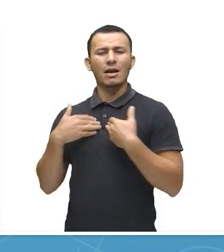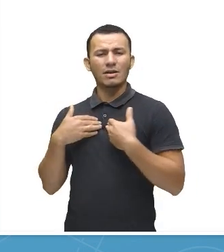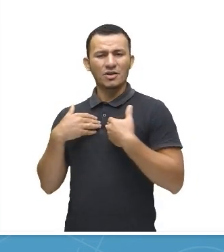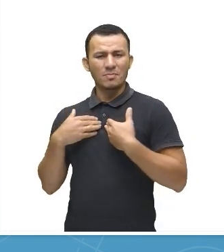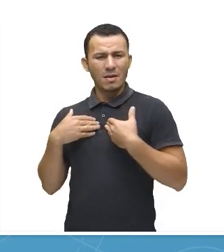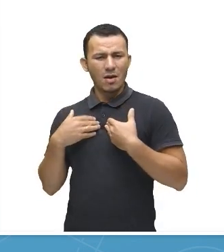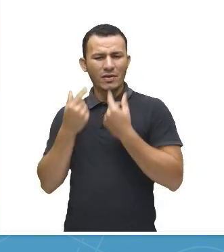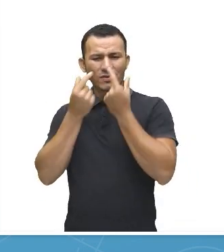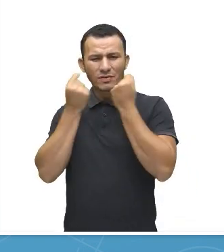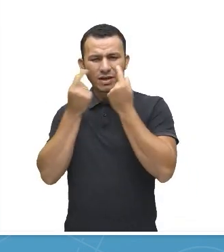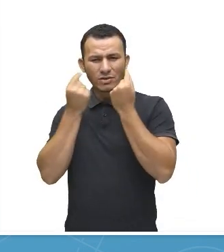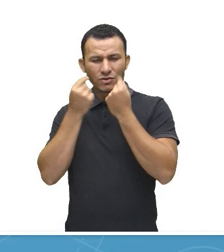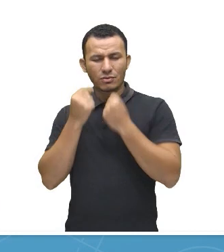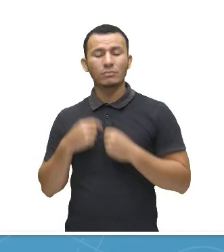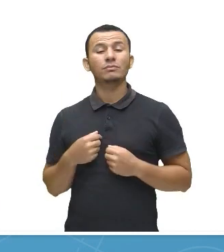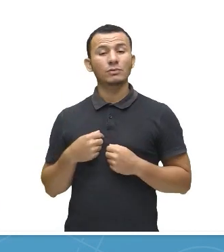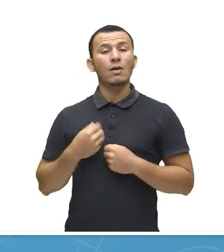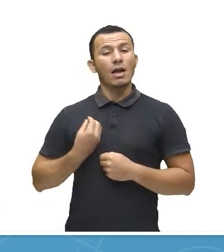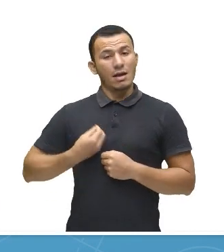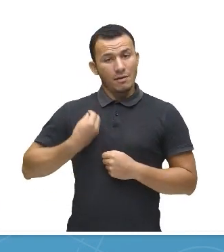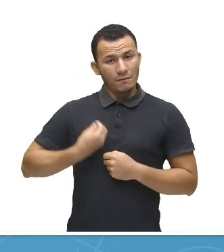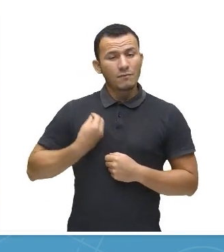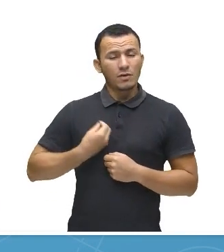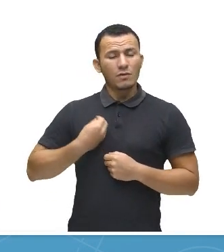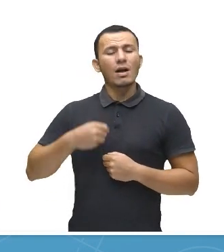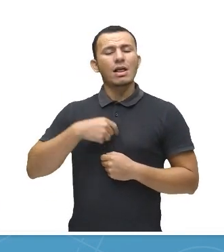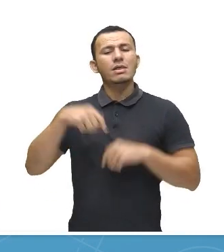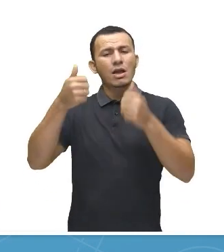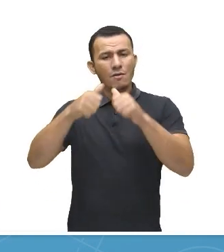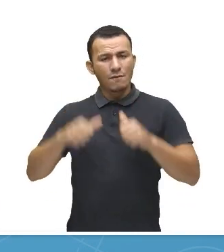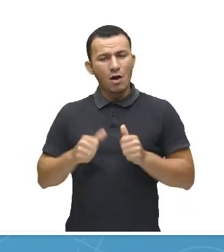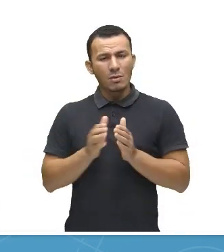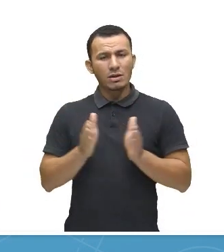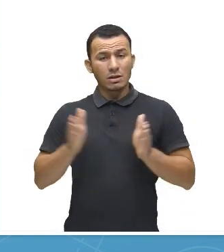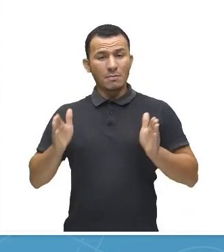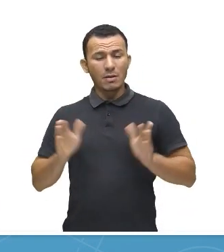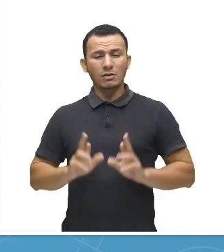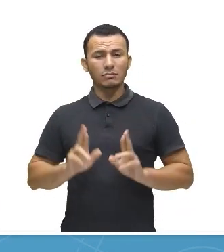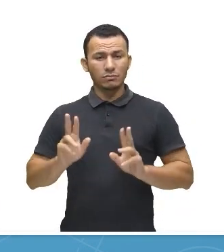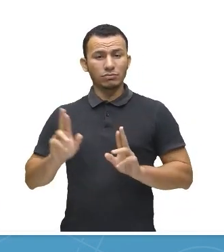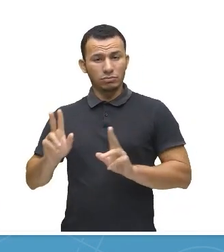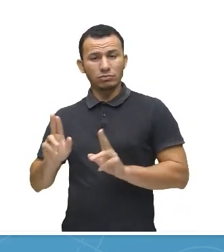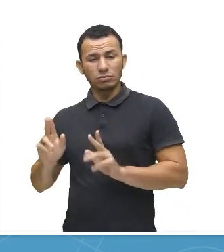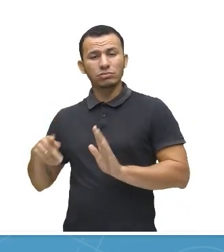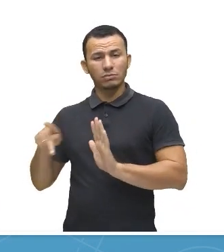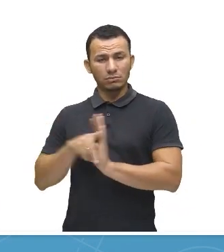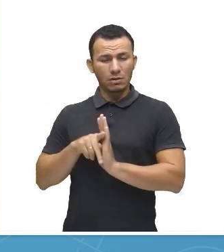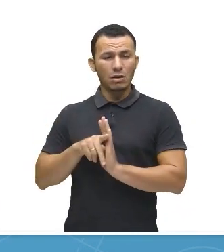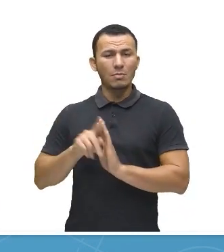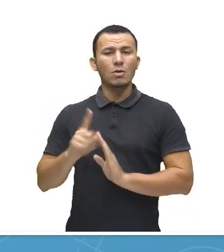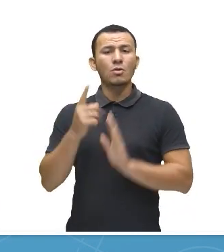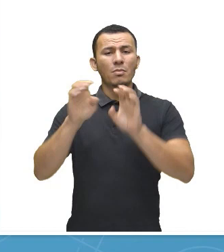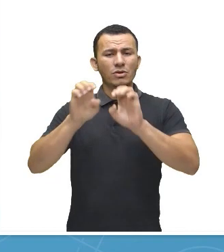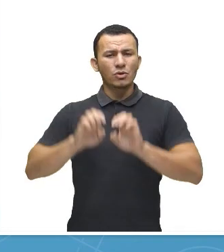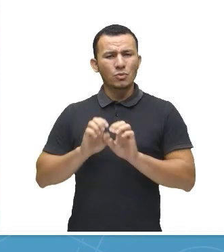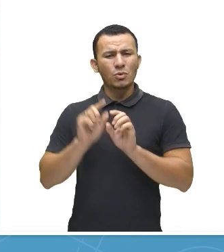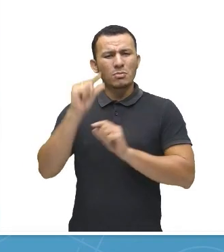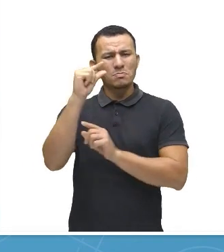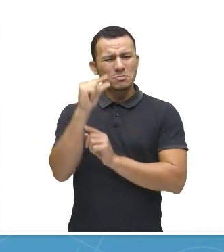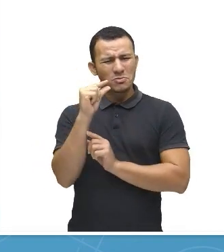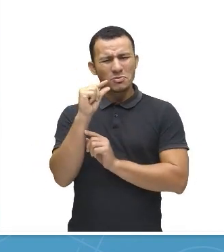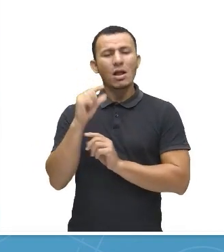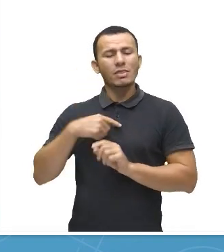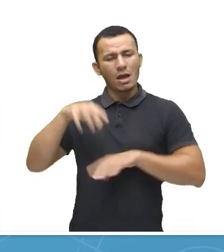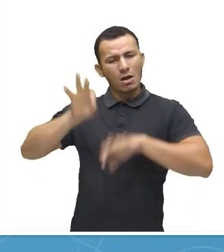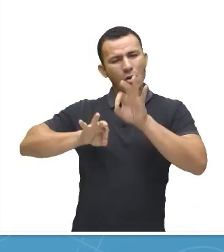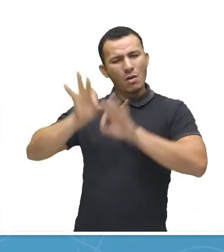os gatinhos. Então, são seres vivos, eles possuem formas e tamanhos definidos e uma estrutura microscópica